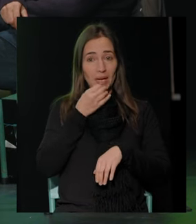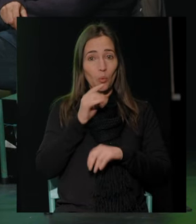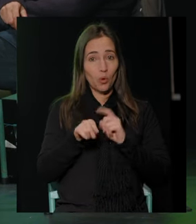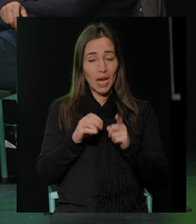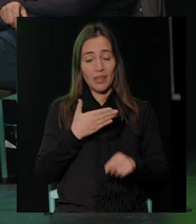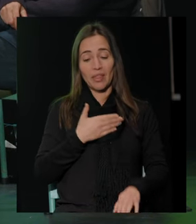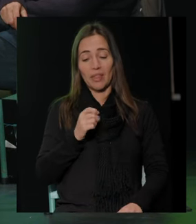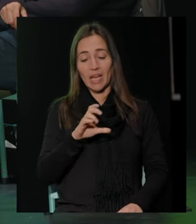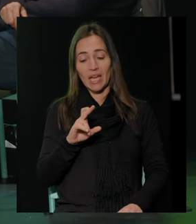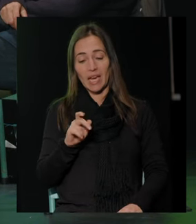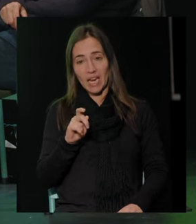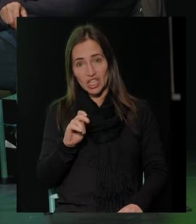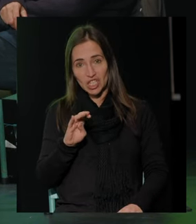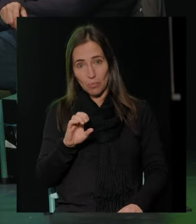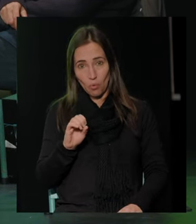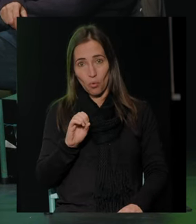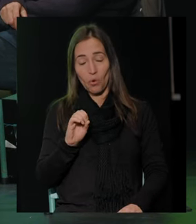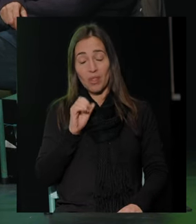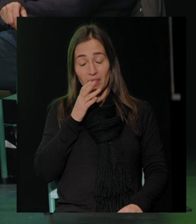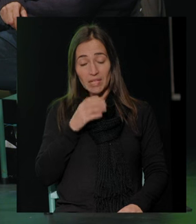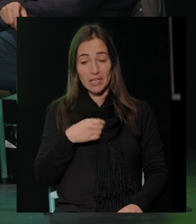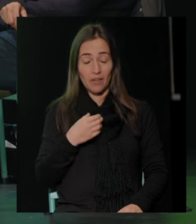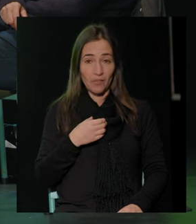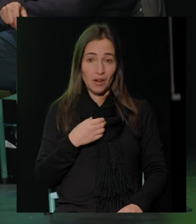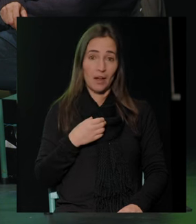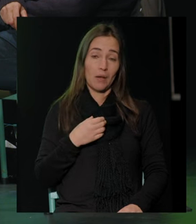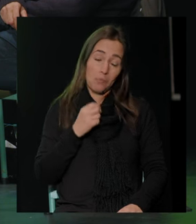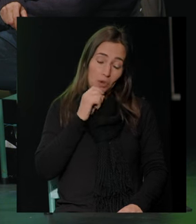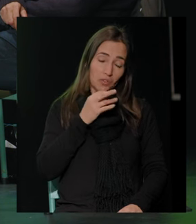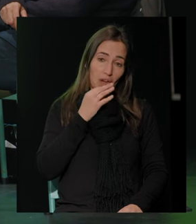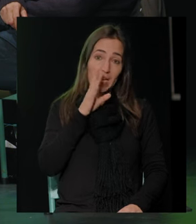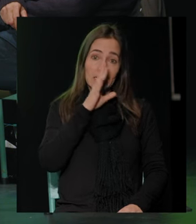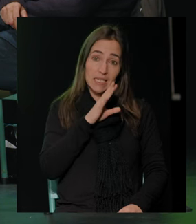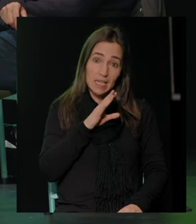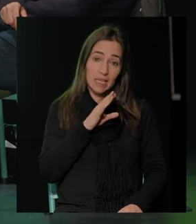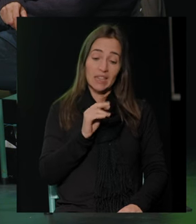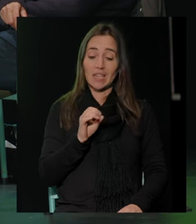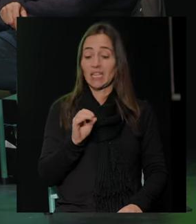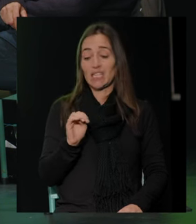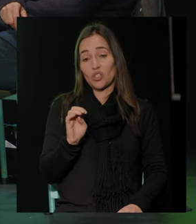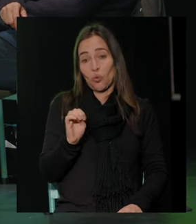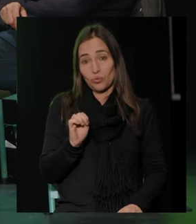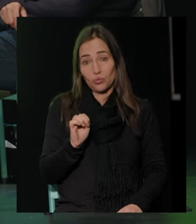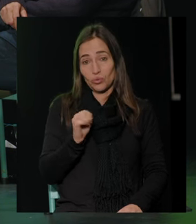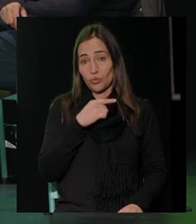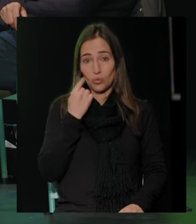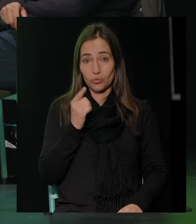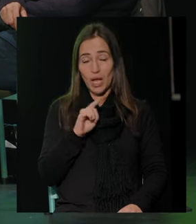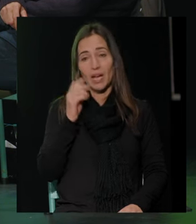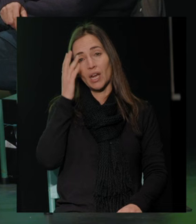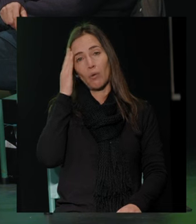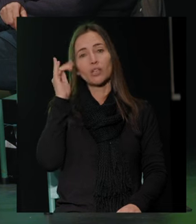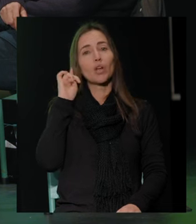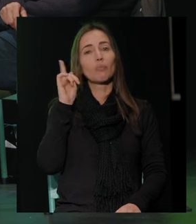até posso dizer, ok, falemos do decrescimento. Mas como não se tem, se tiveres 30 segundos é muito, e eu acho que é importante